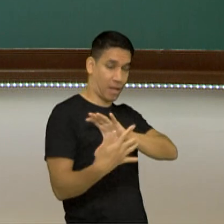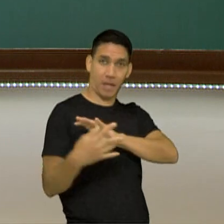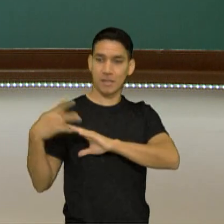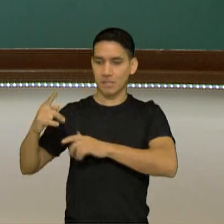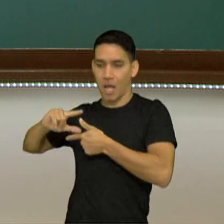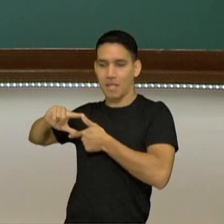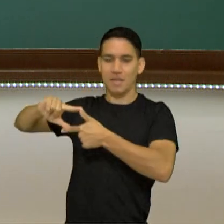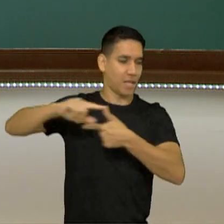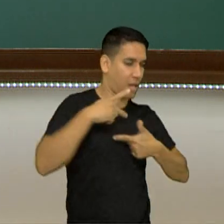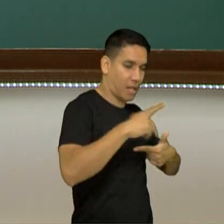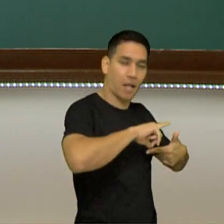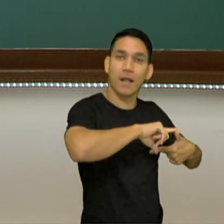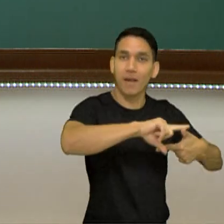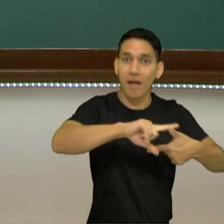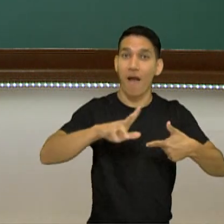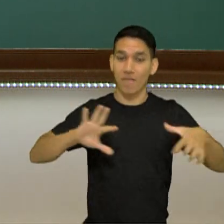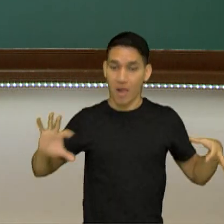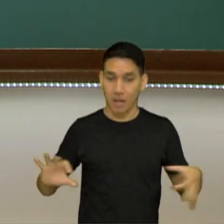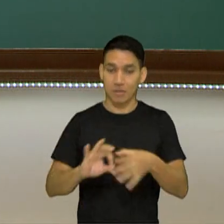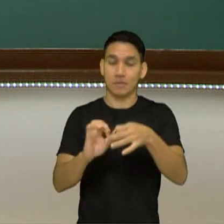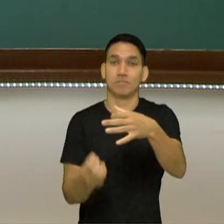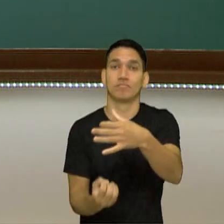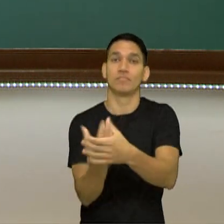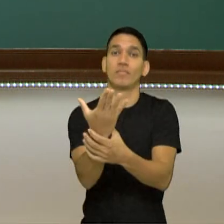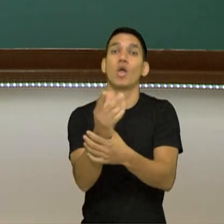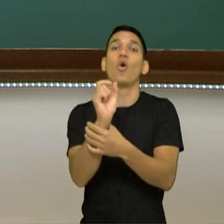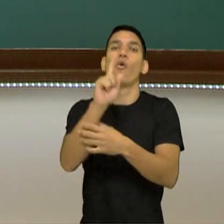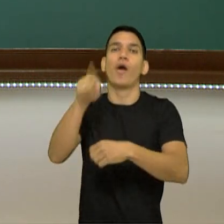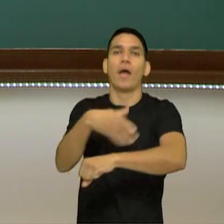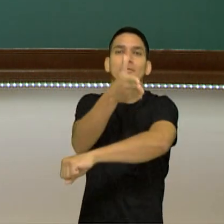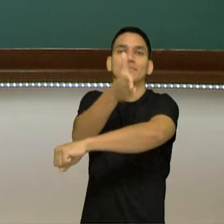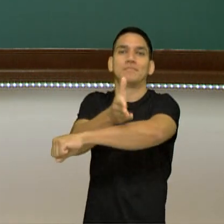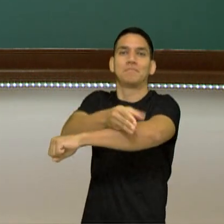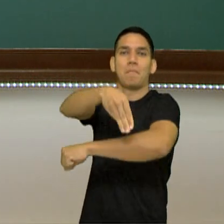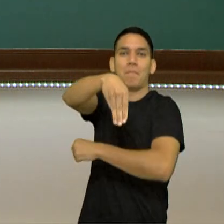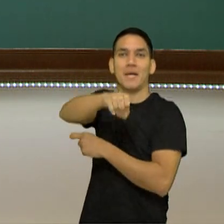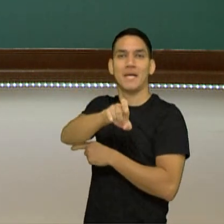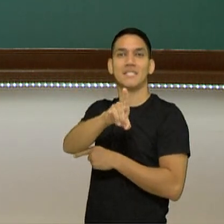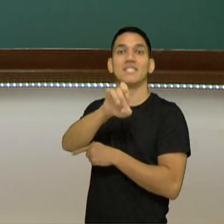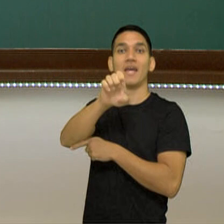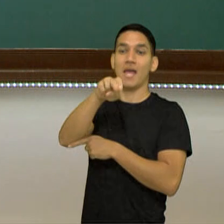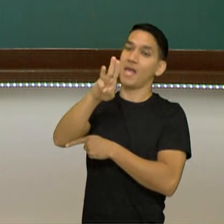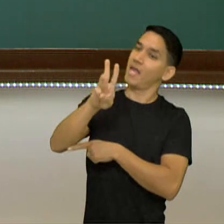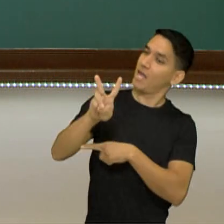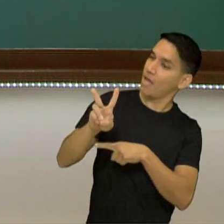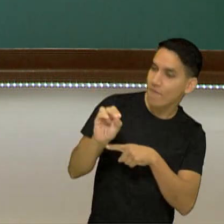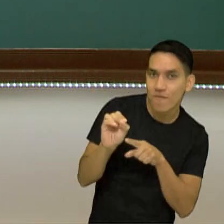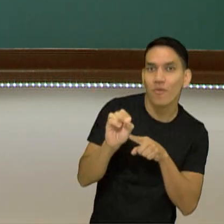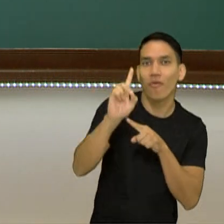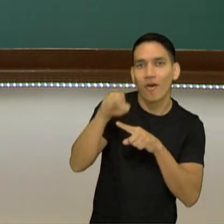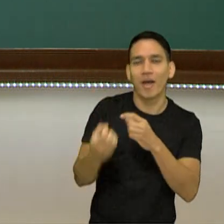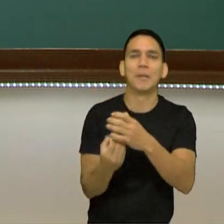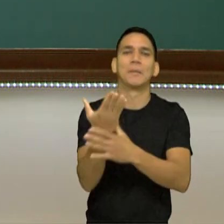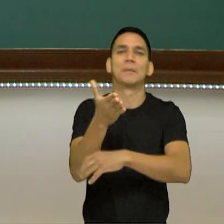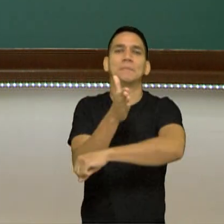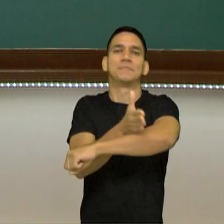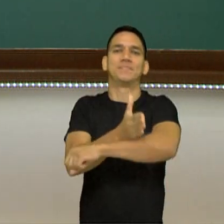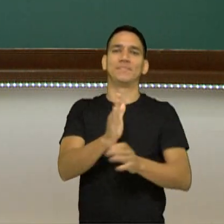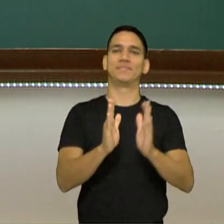tradições dos povos germânicos, vai formar esse medievo, né? Vai formar da formação desse período